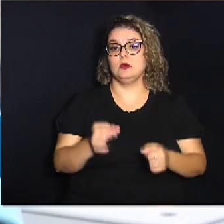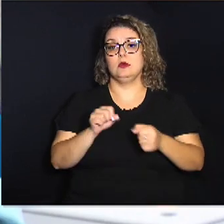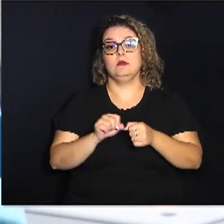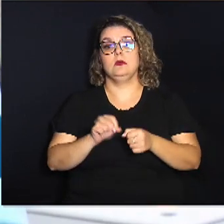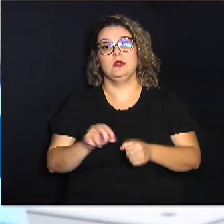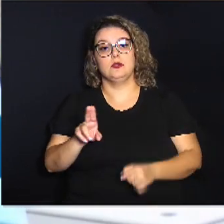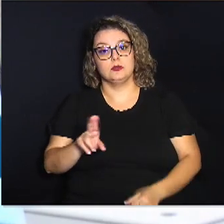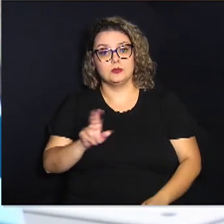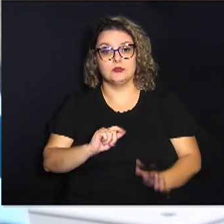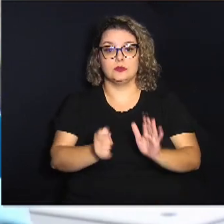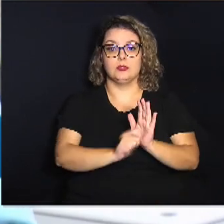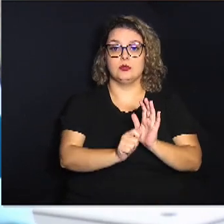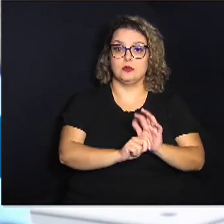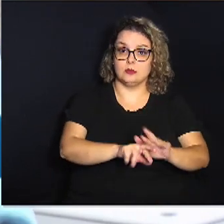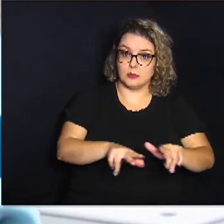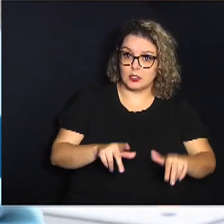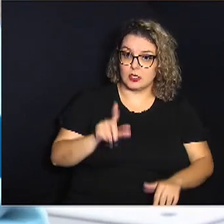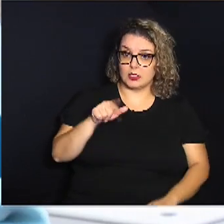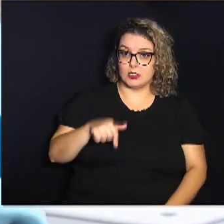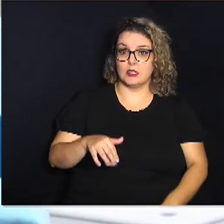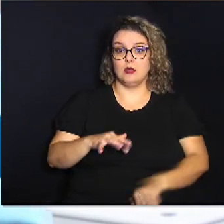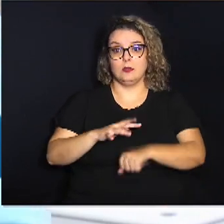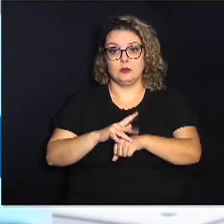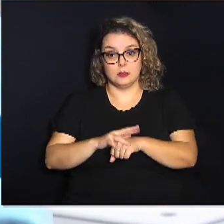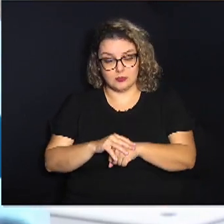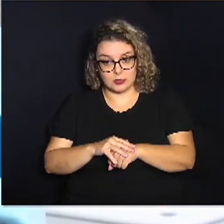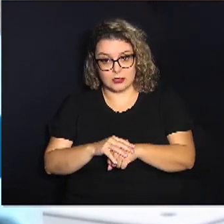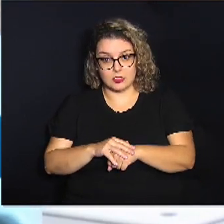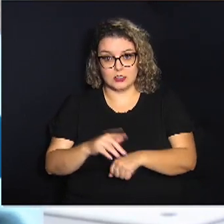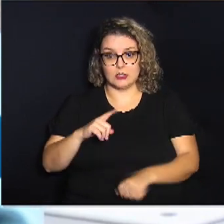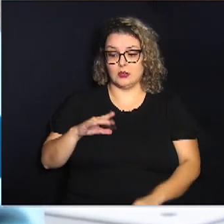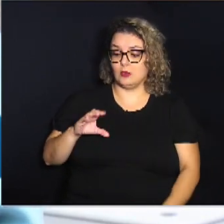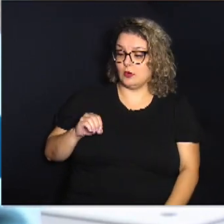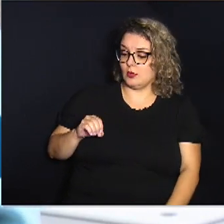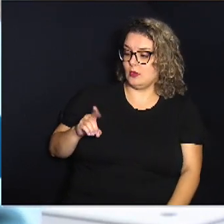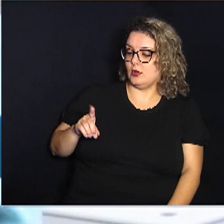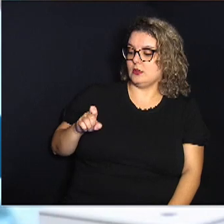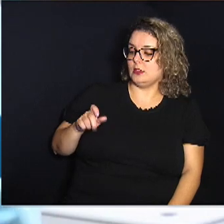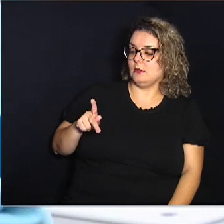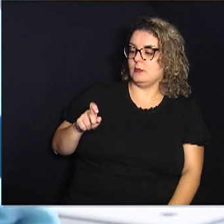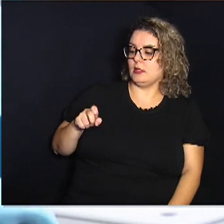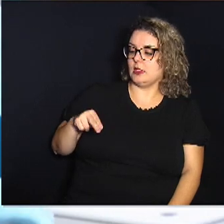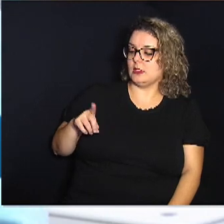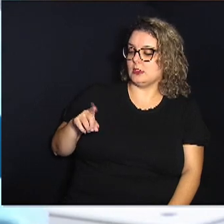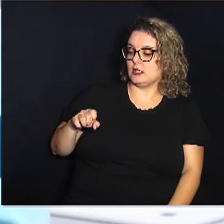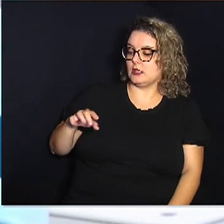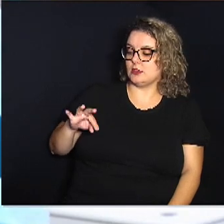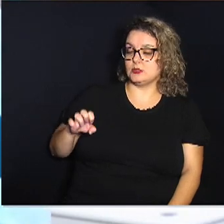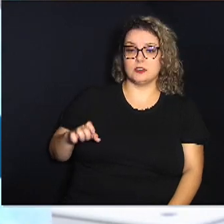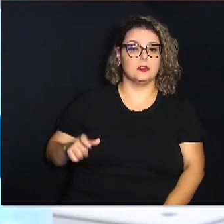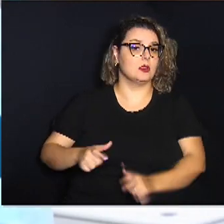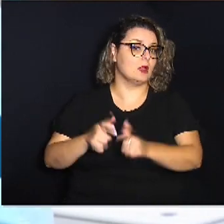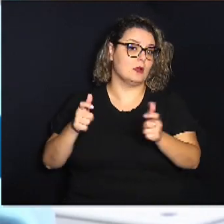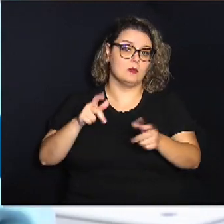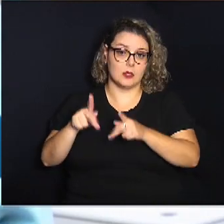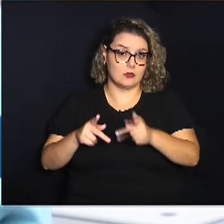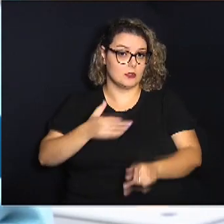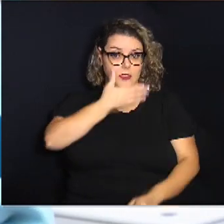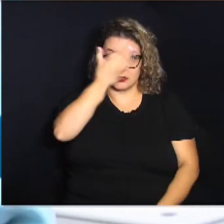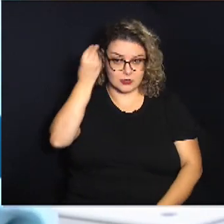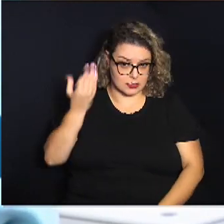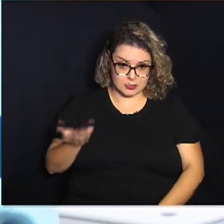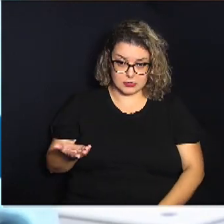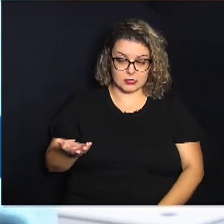uso da droga, aquele que é o portador da doença, e tem o codependente, que é o que a maioria da população acaba esquecendo,